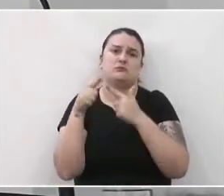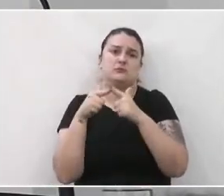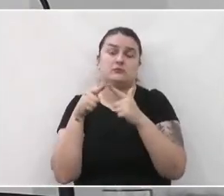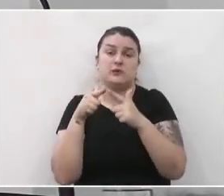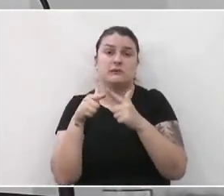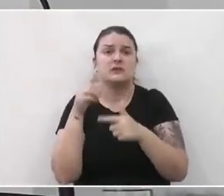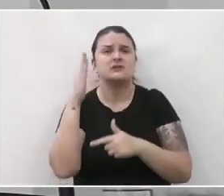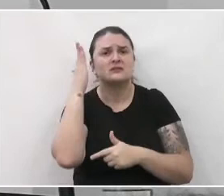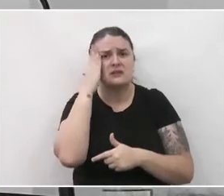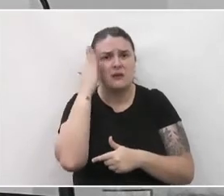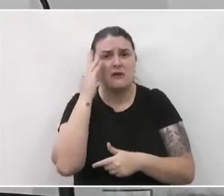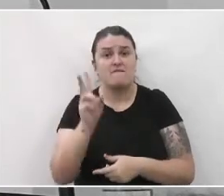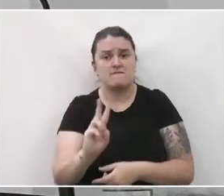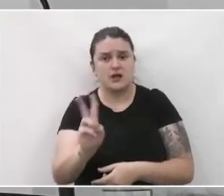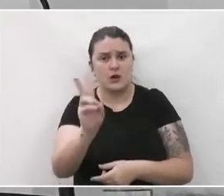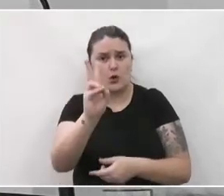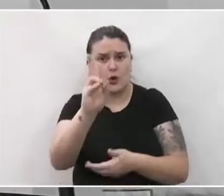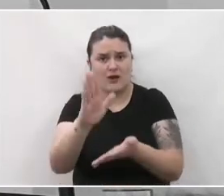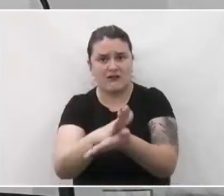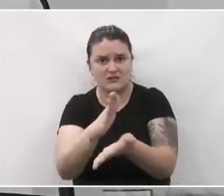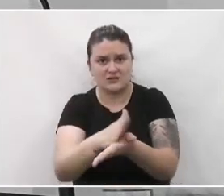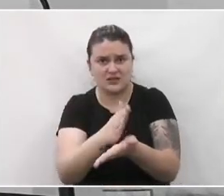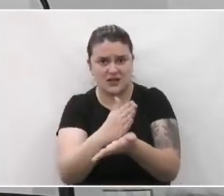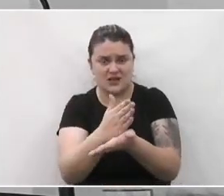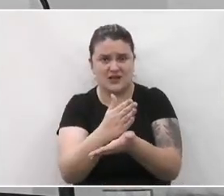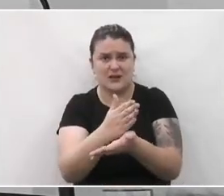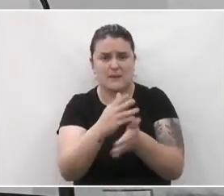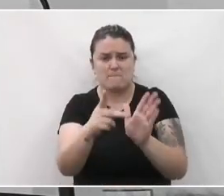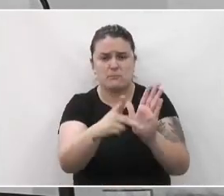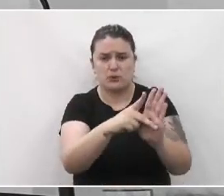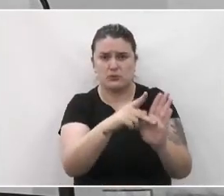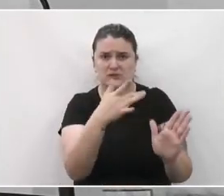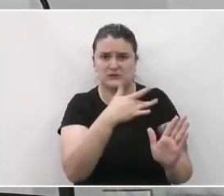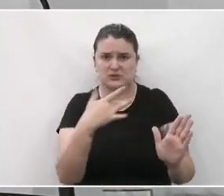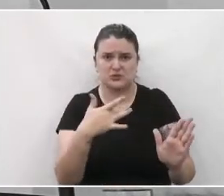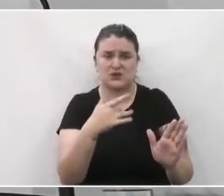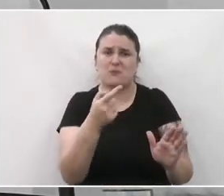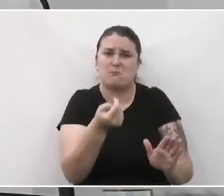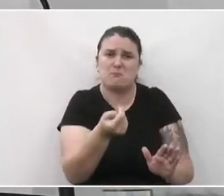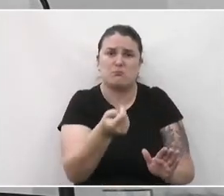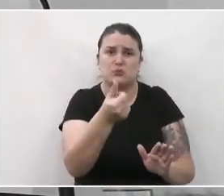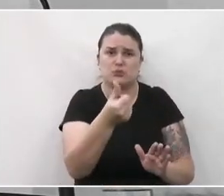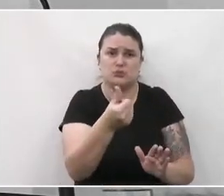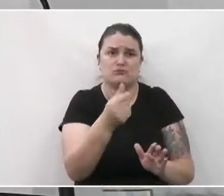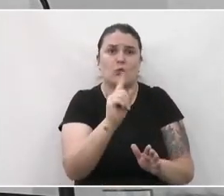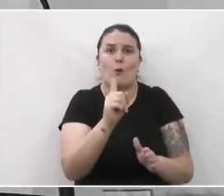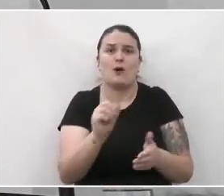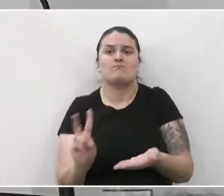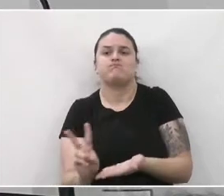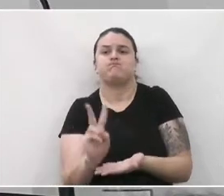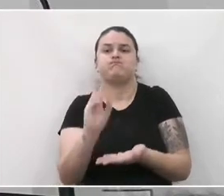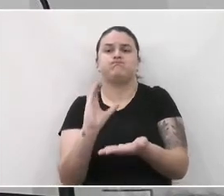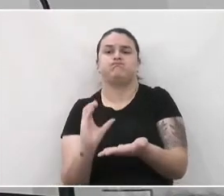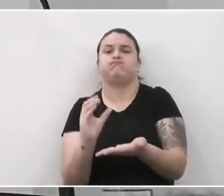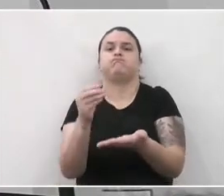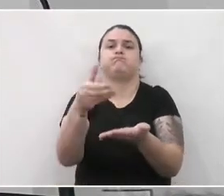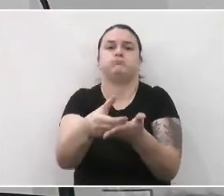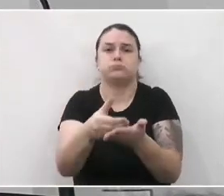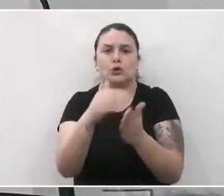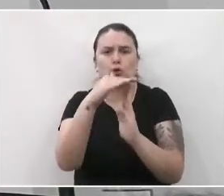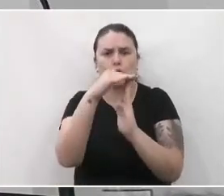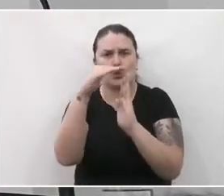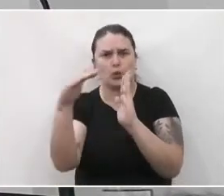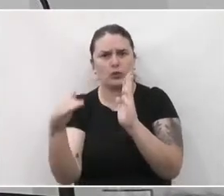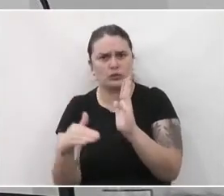destinados à saúde são pequenos, não são de sua forma total